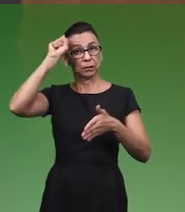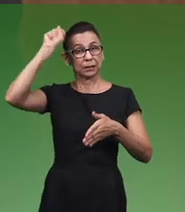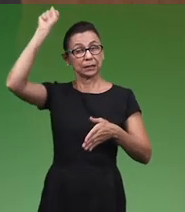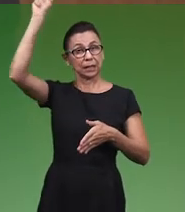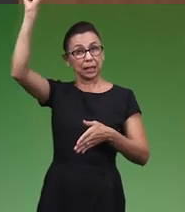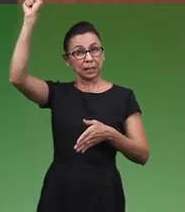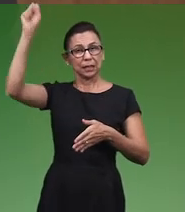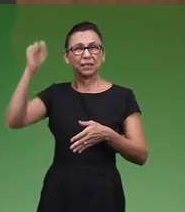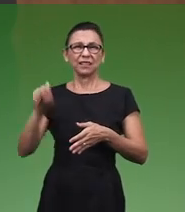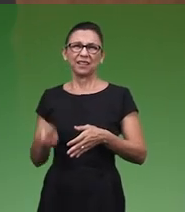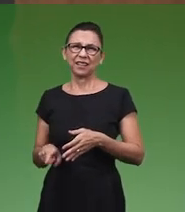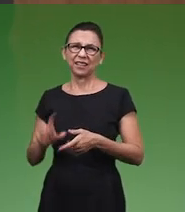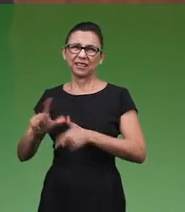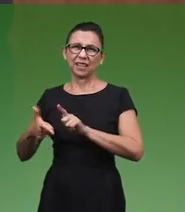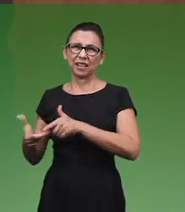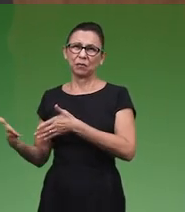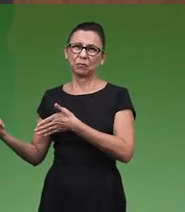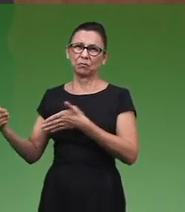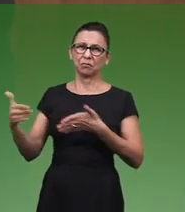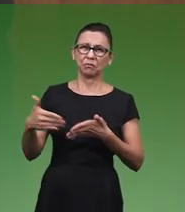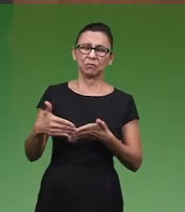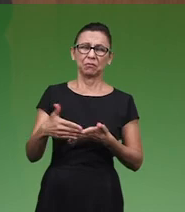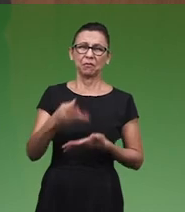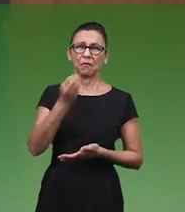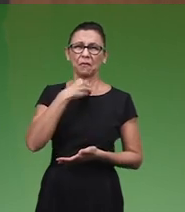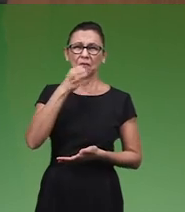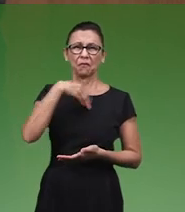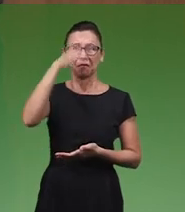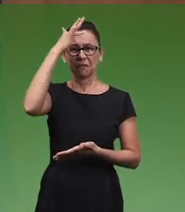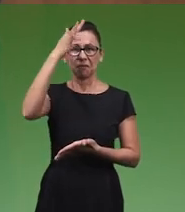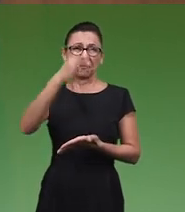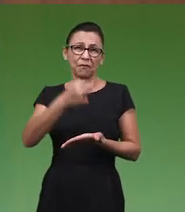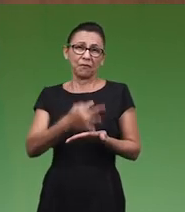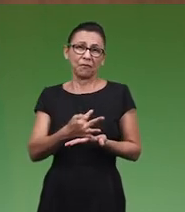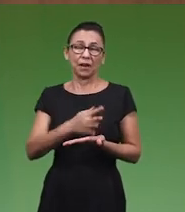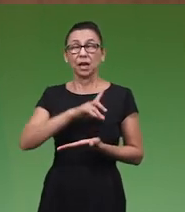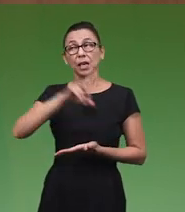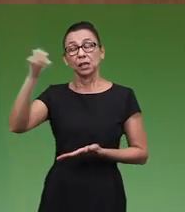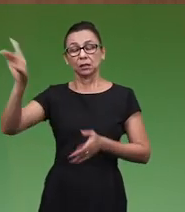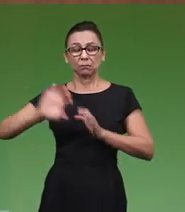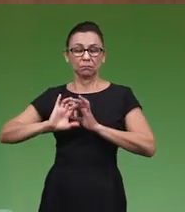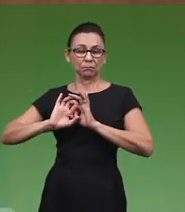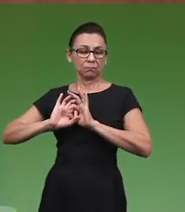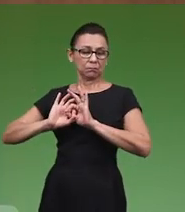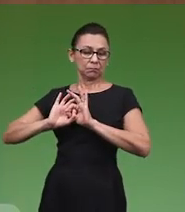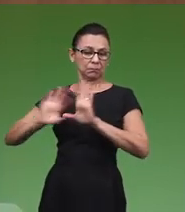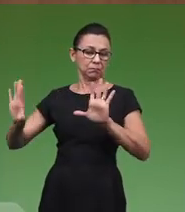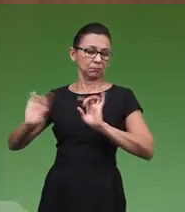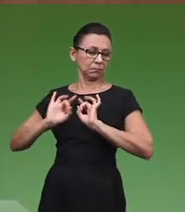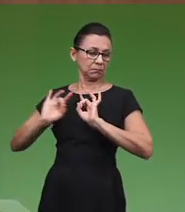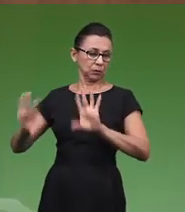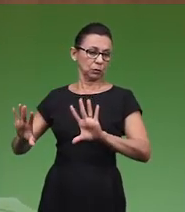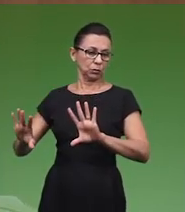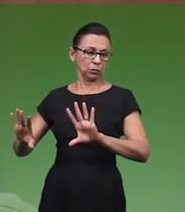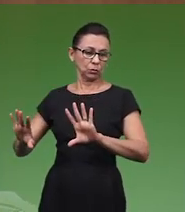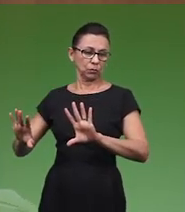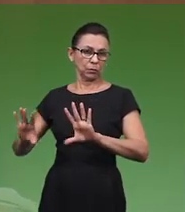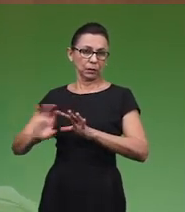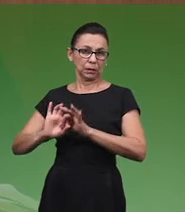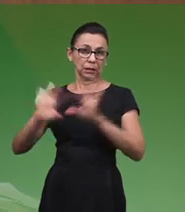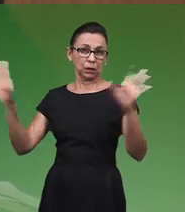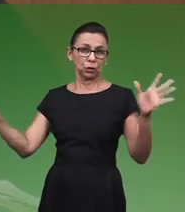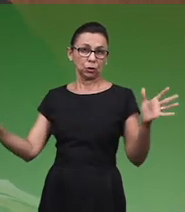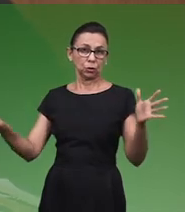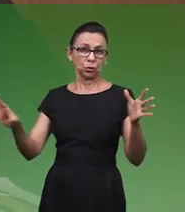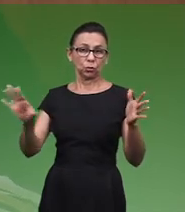Saul, desviou do Senhor, estava fraco na fé, e Deus entregou na mão de seus inimigos por causa disso. Então